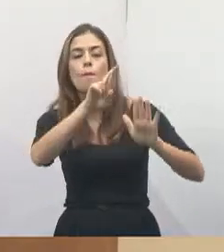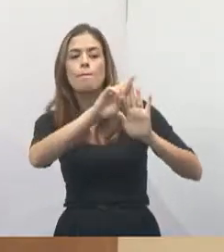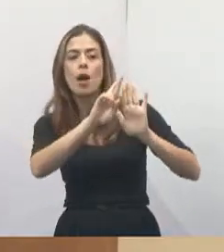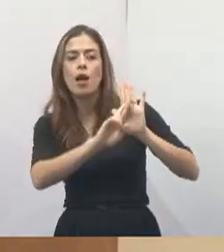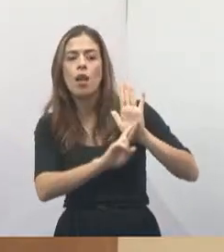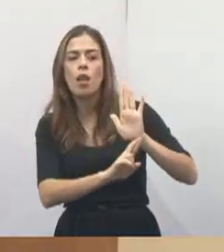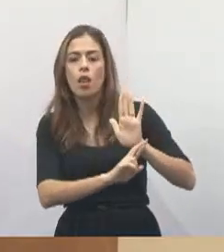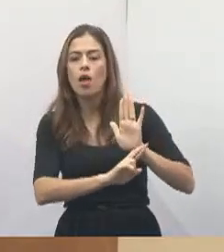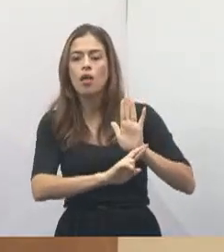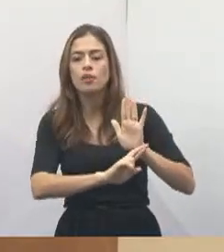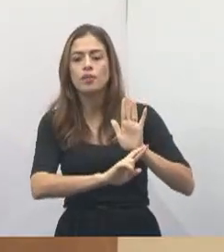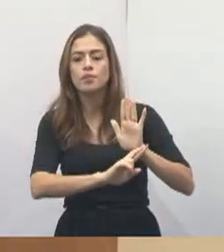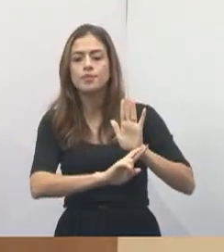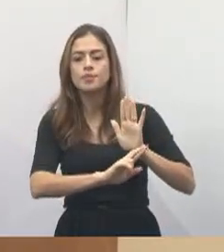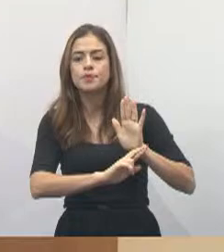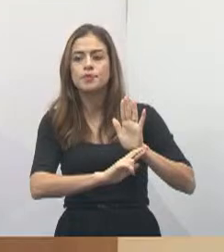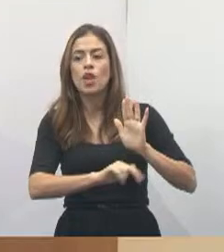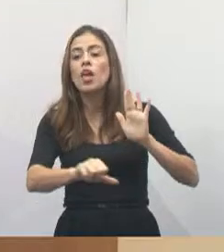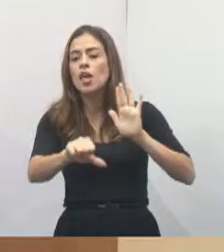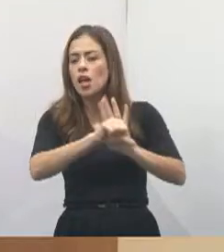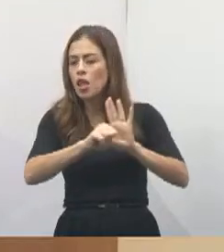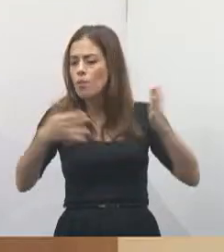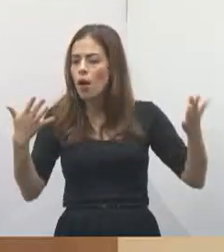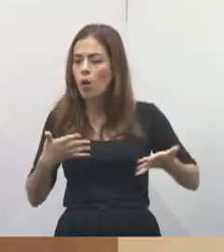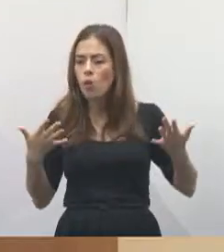e tipificados como crime.